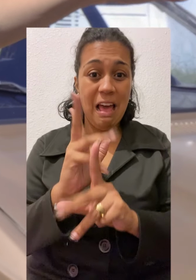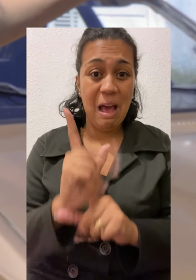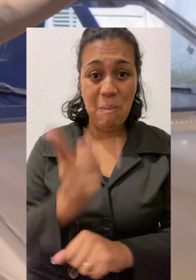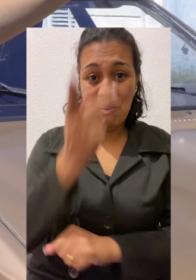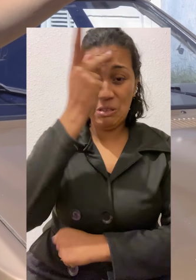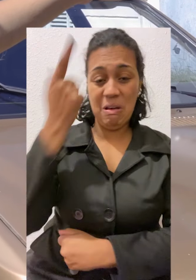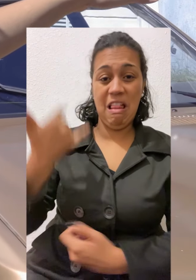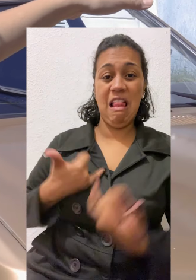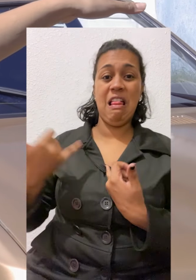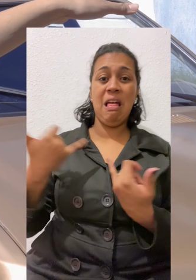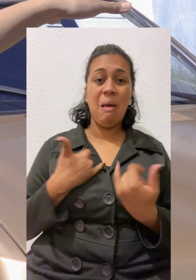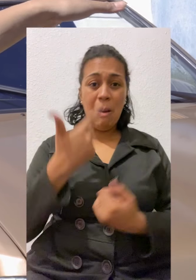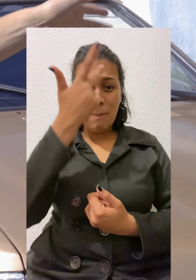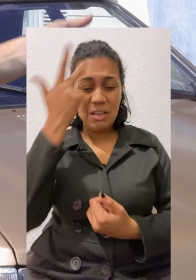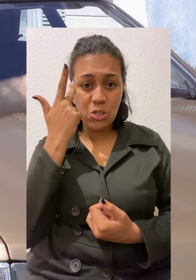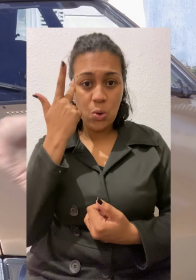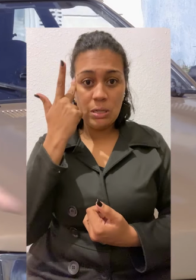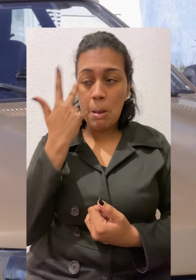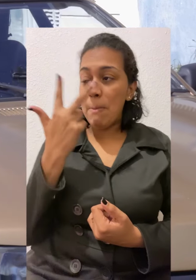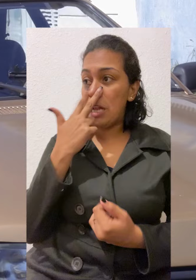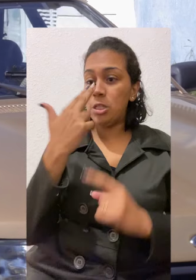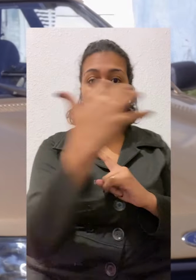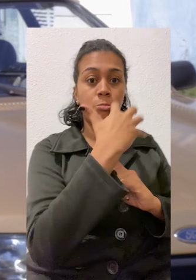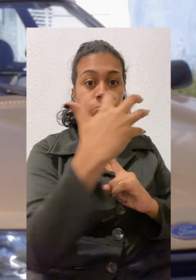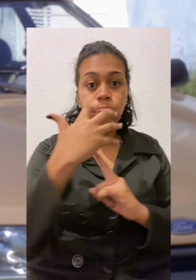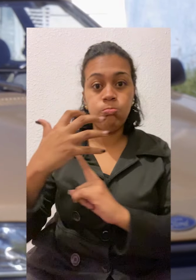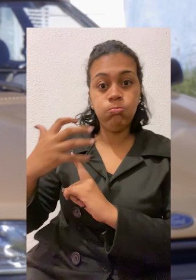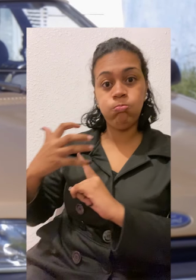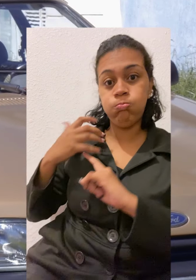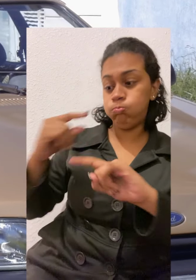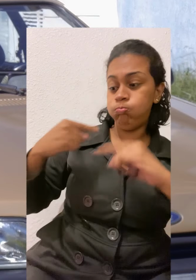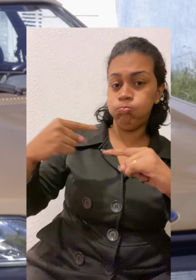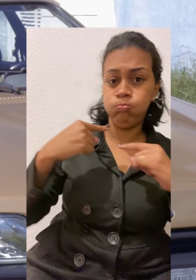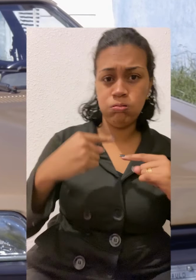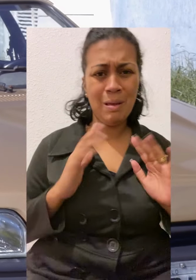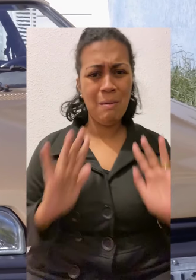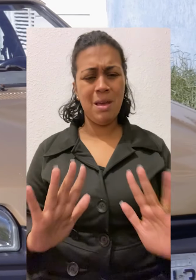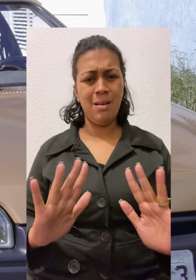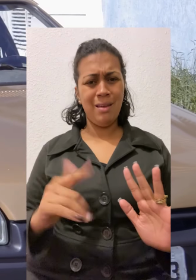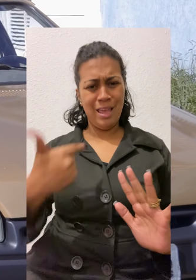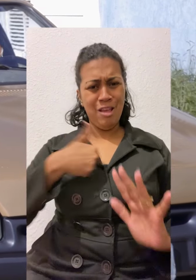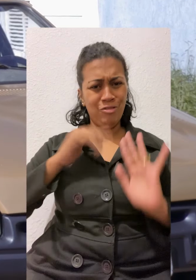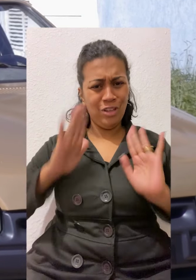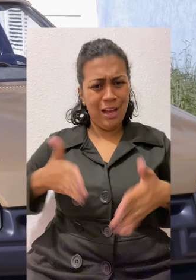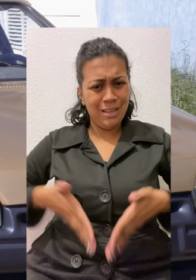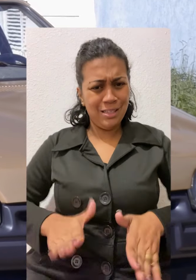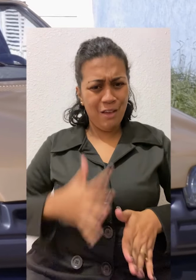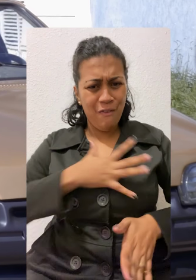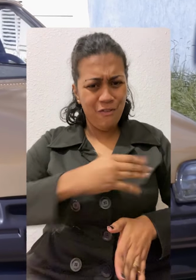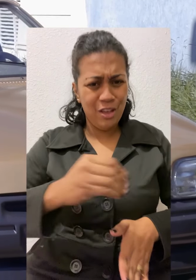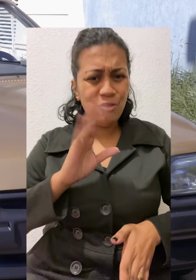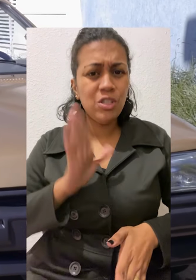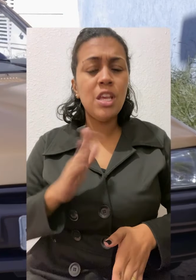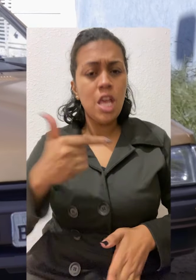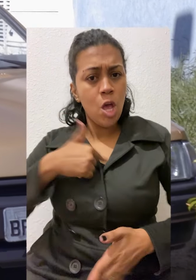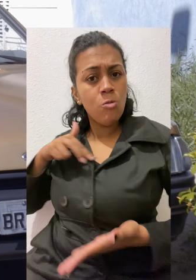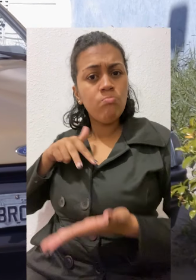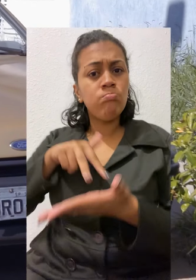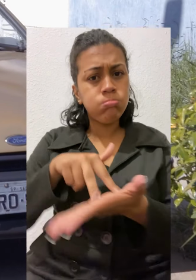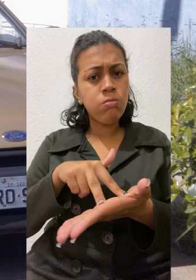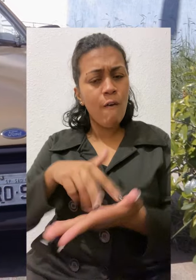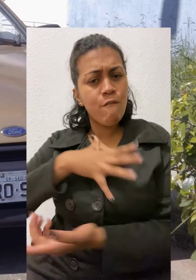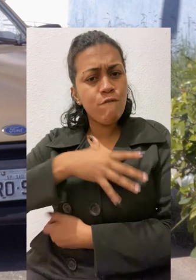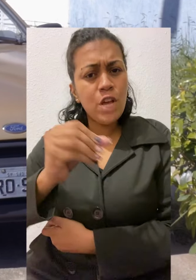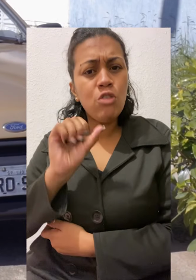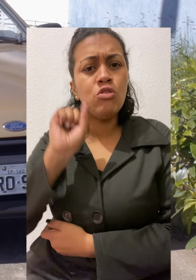um quarteirão dobrado. São tantas as bocas a me sugar, julgar, subjugar, cuspir, partir. Eu pari. Mantenho